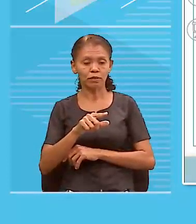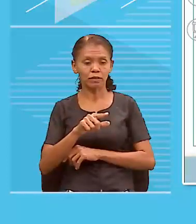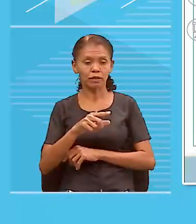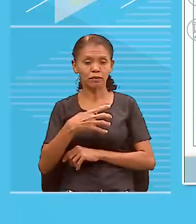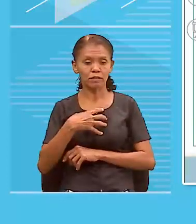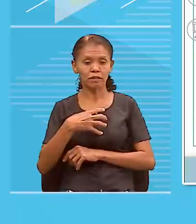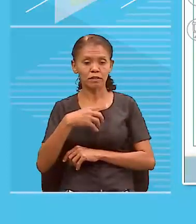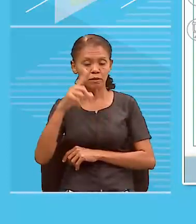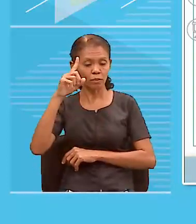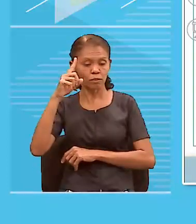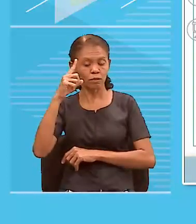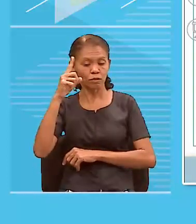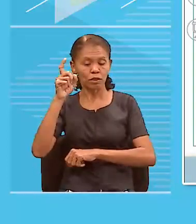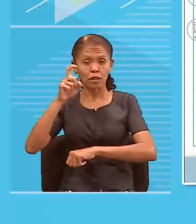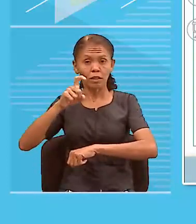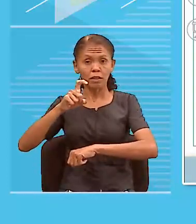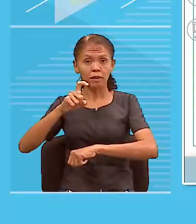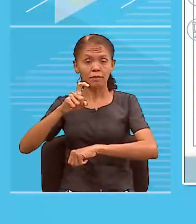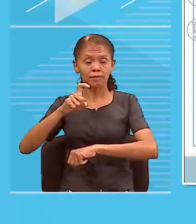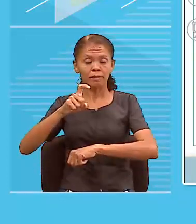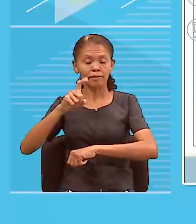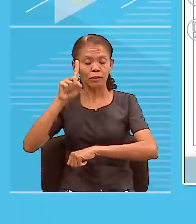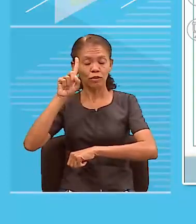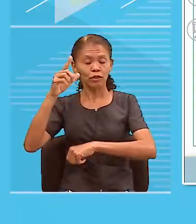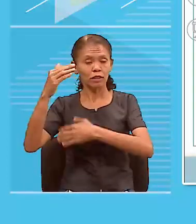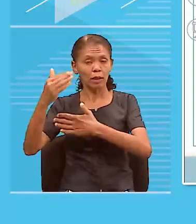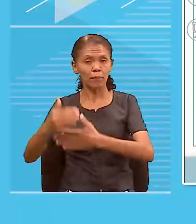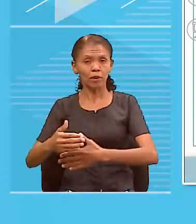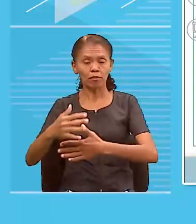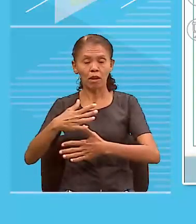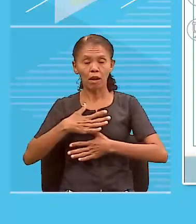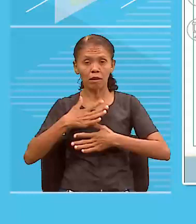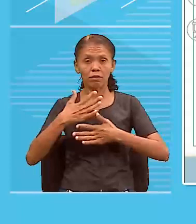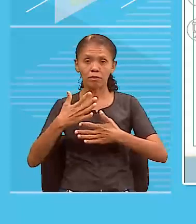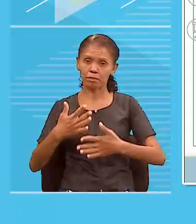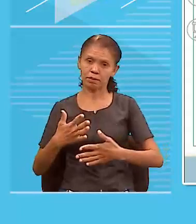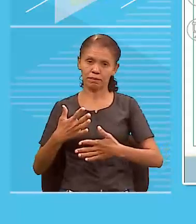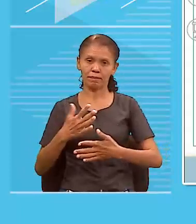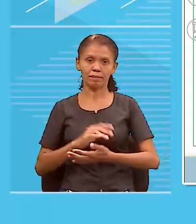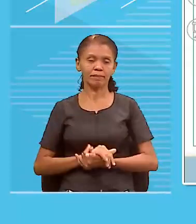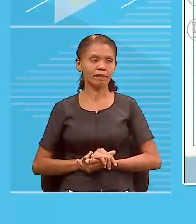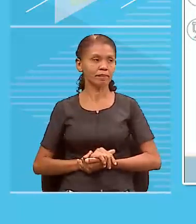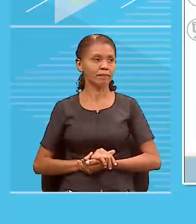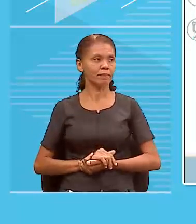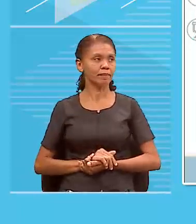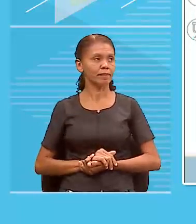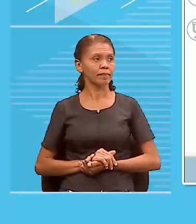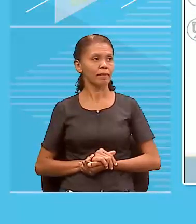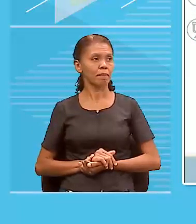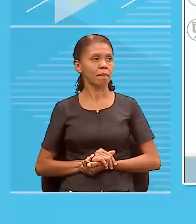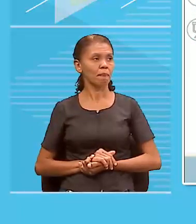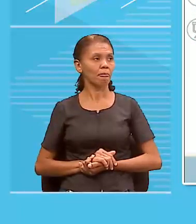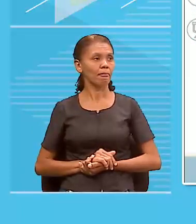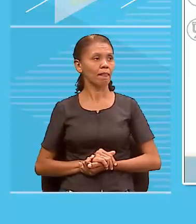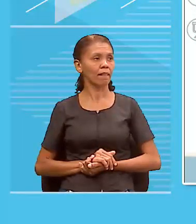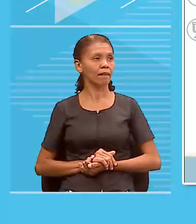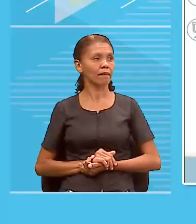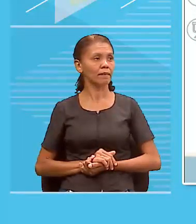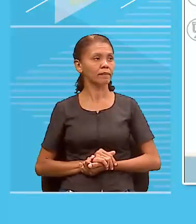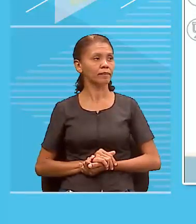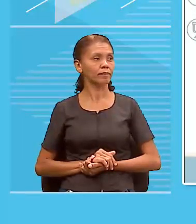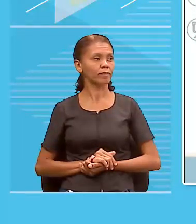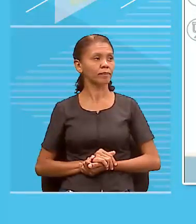temos aqui ó observar as normas de funcionamento de uma produção muito bem sendo assim o